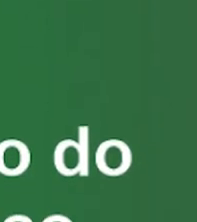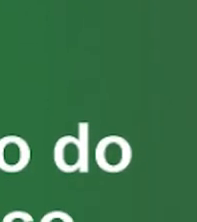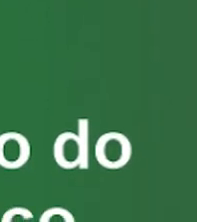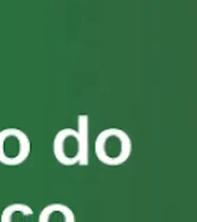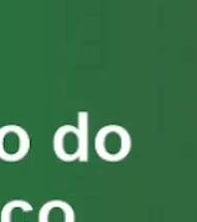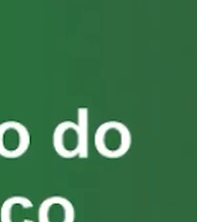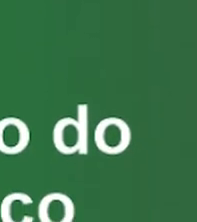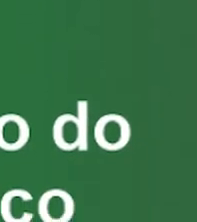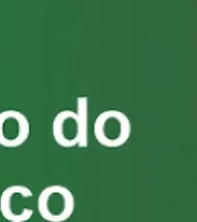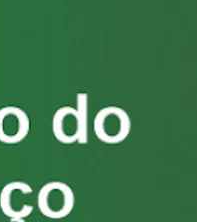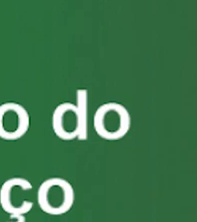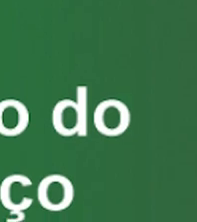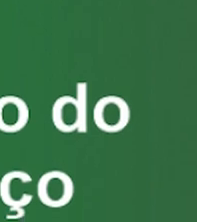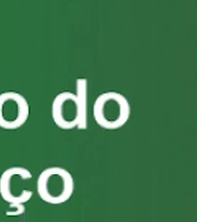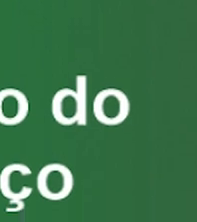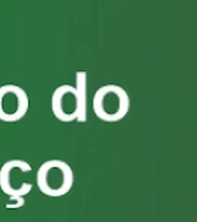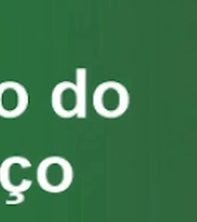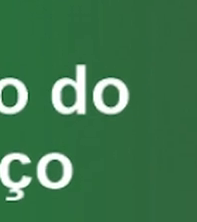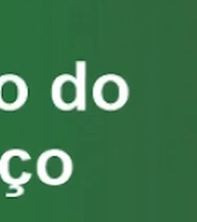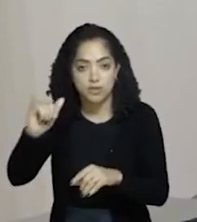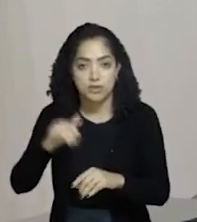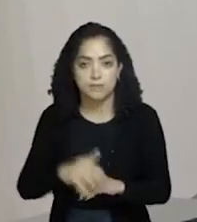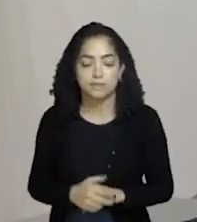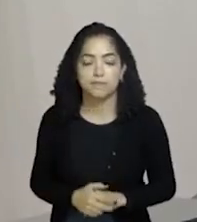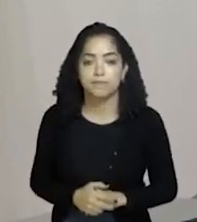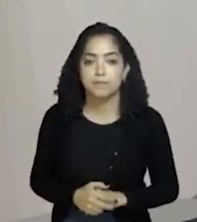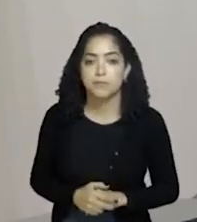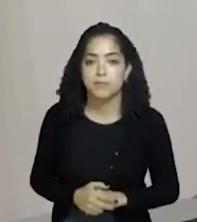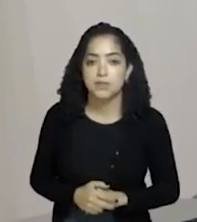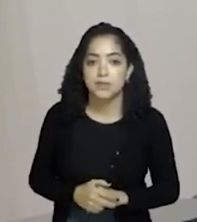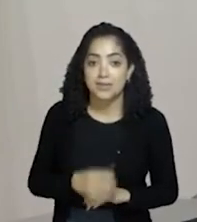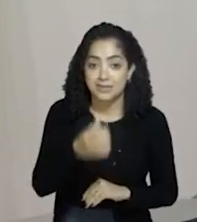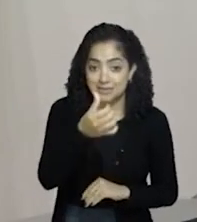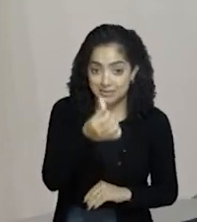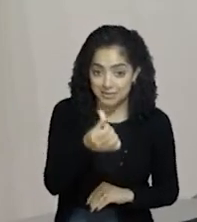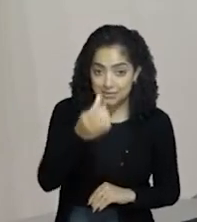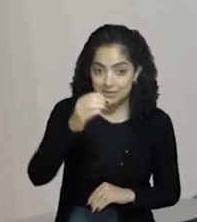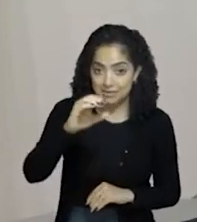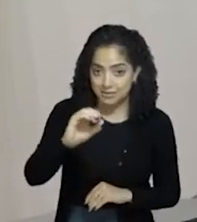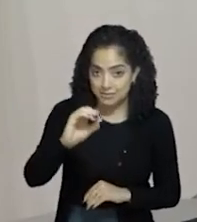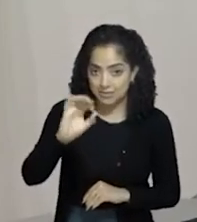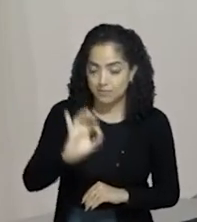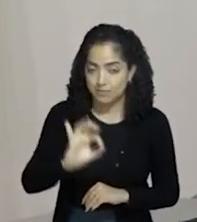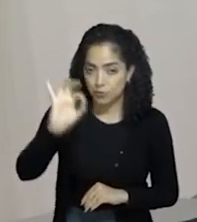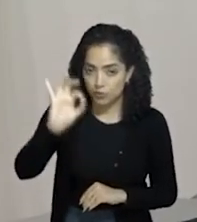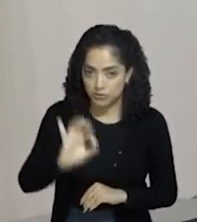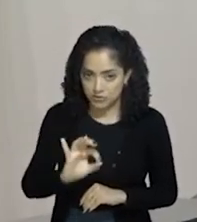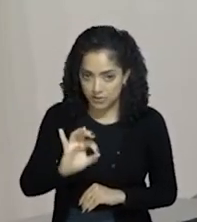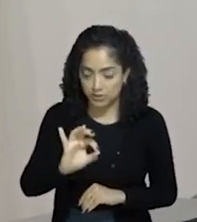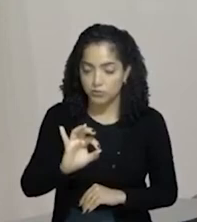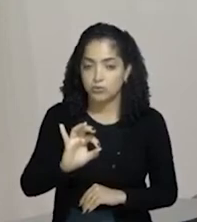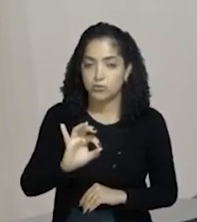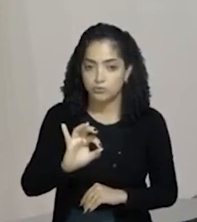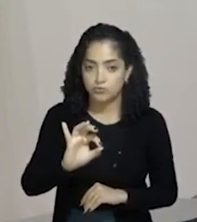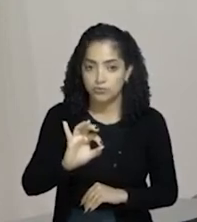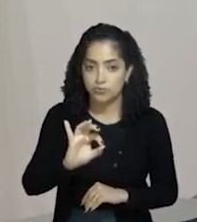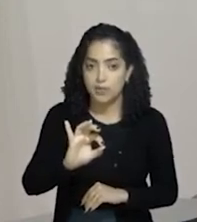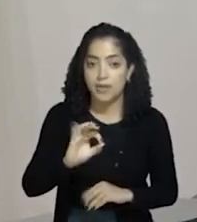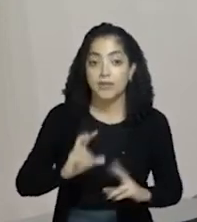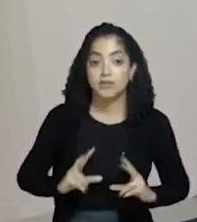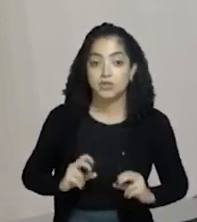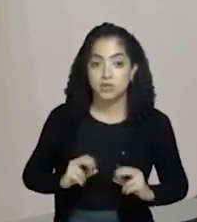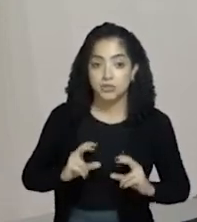contra o câncer de cabeça e pescoço cerca de 60% dos casos de câncer de cabeça